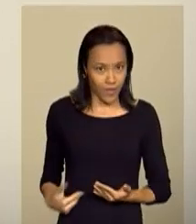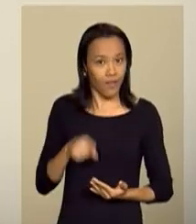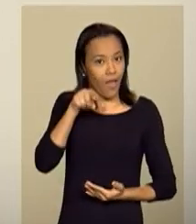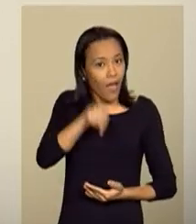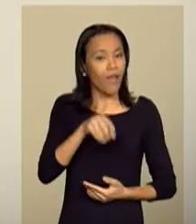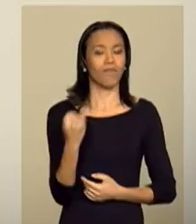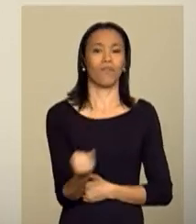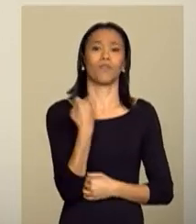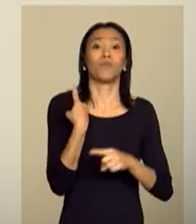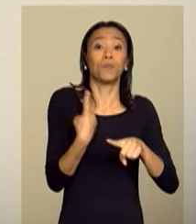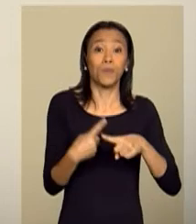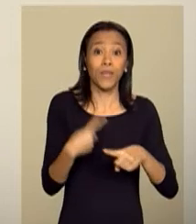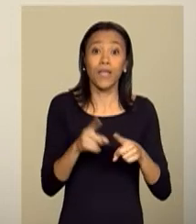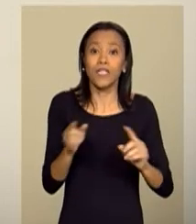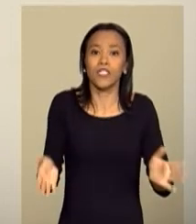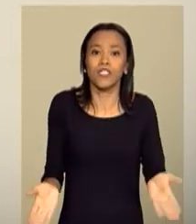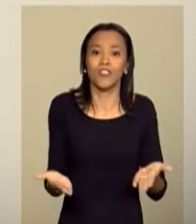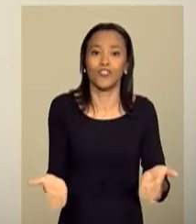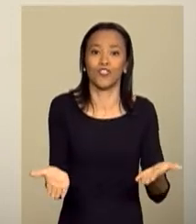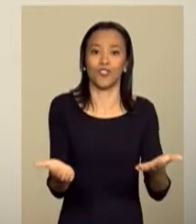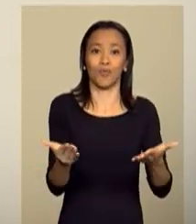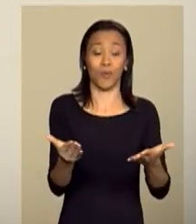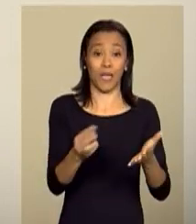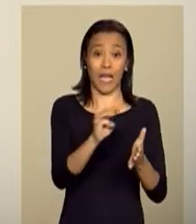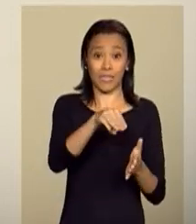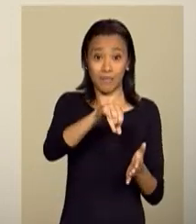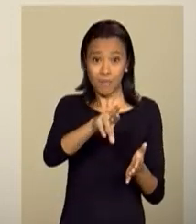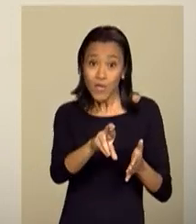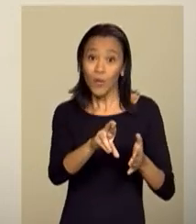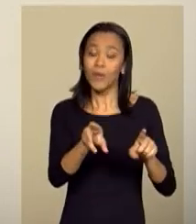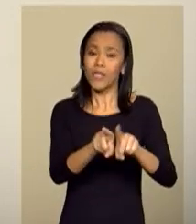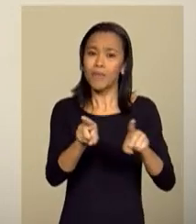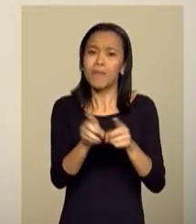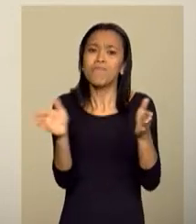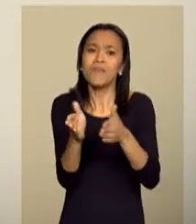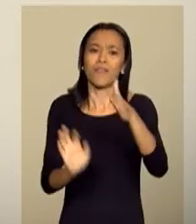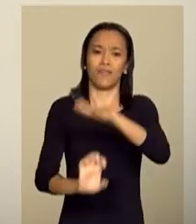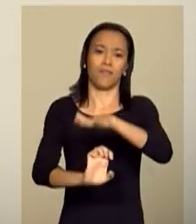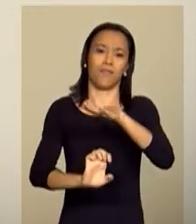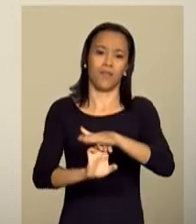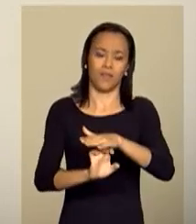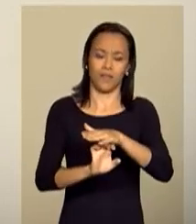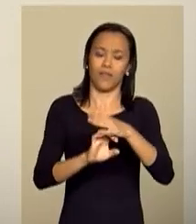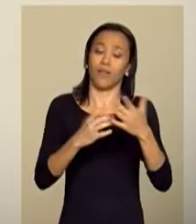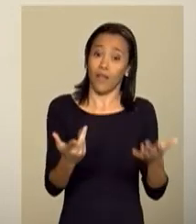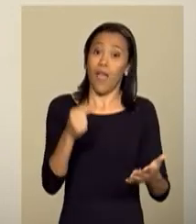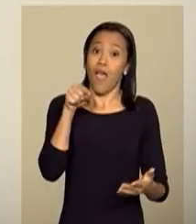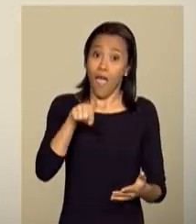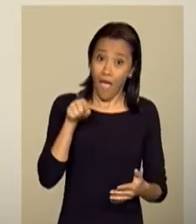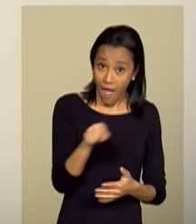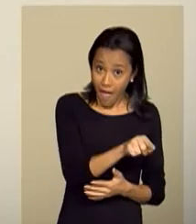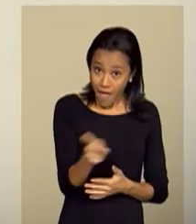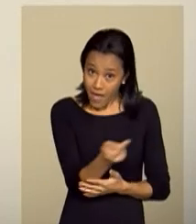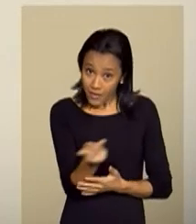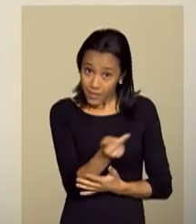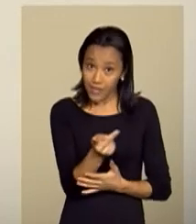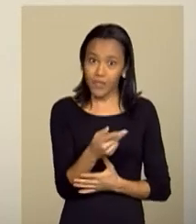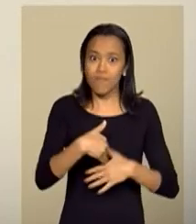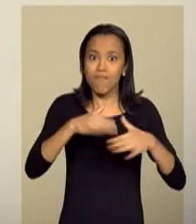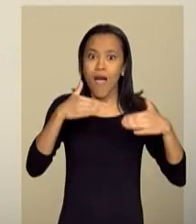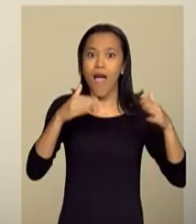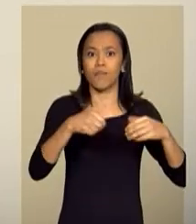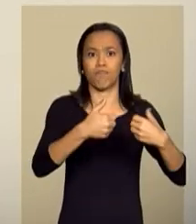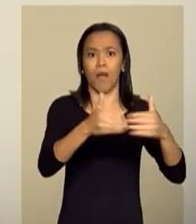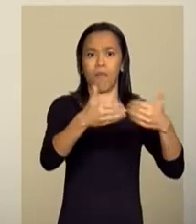importantes para estimular as micro e as pequenas empresas aliás um dos setores que mais gera